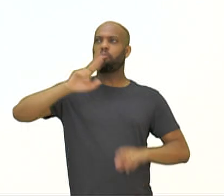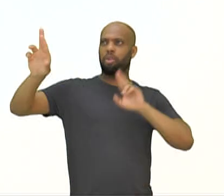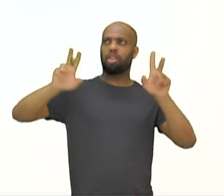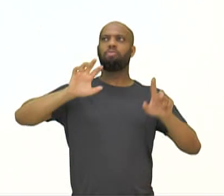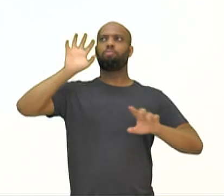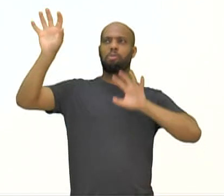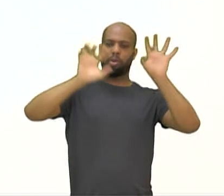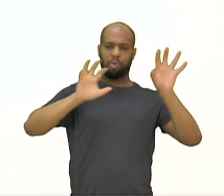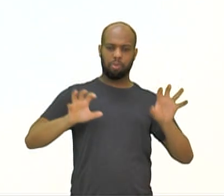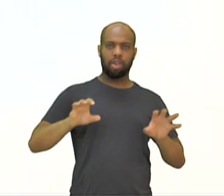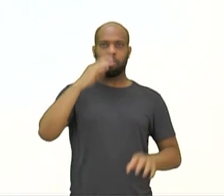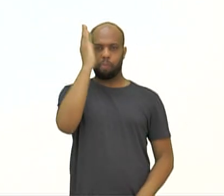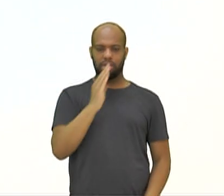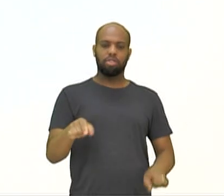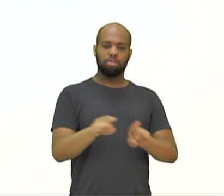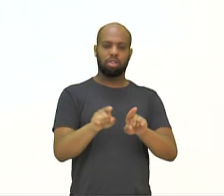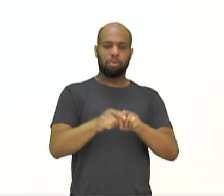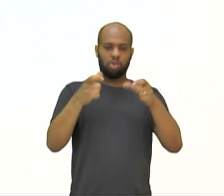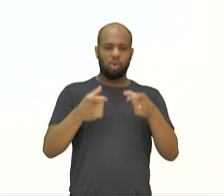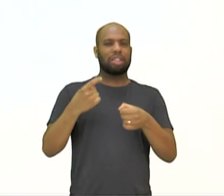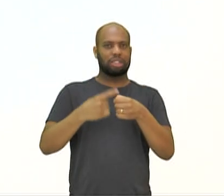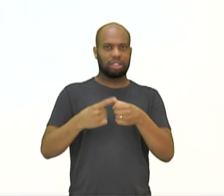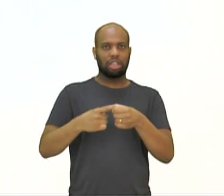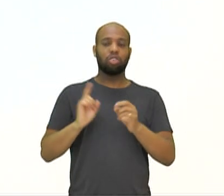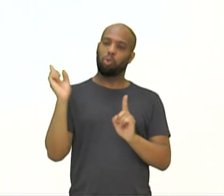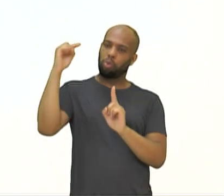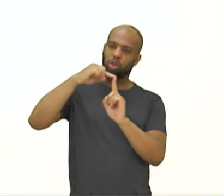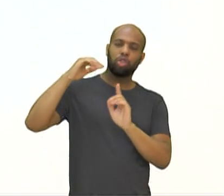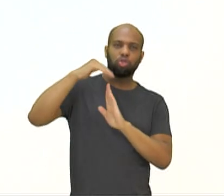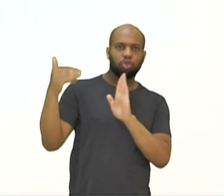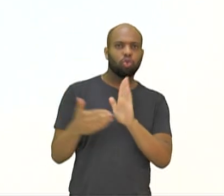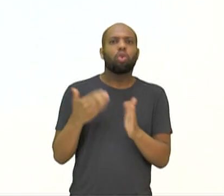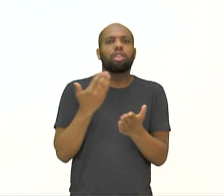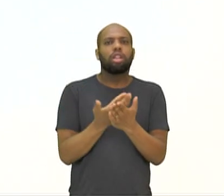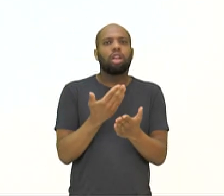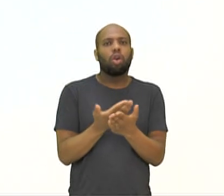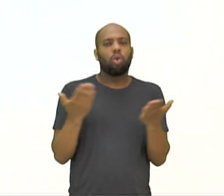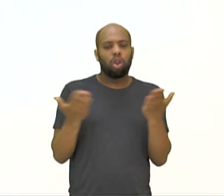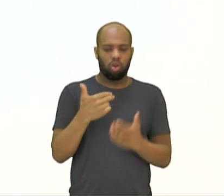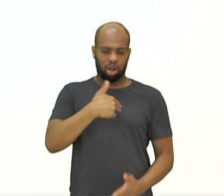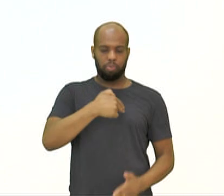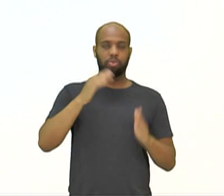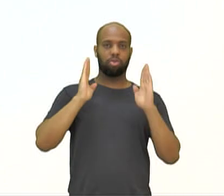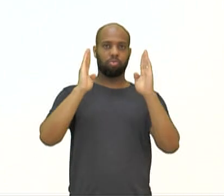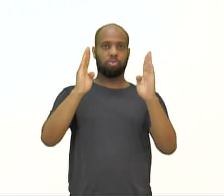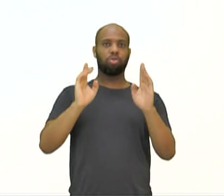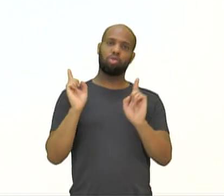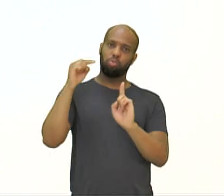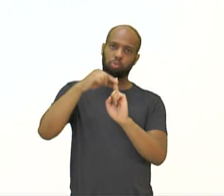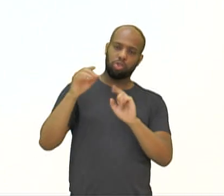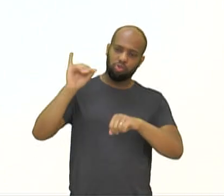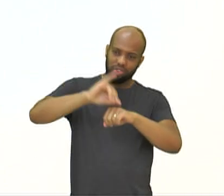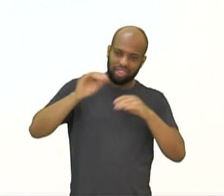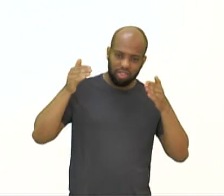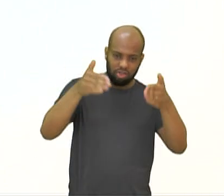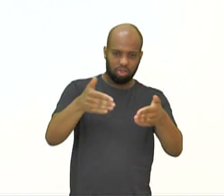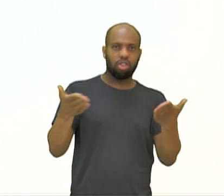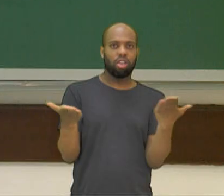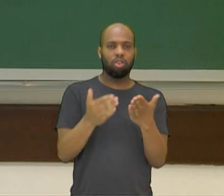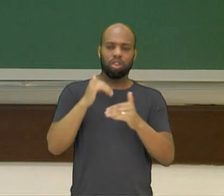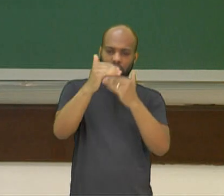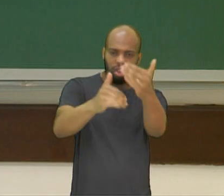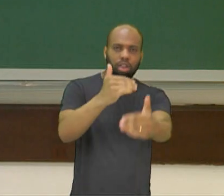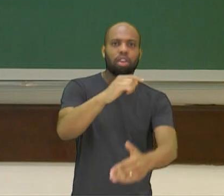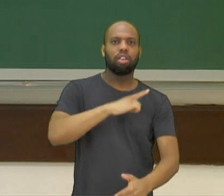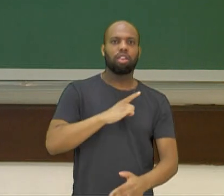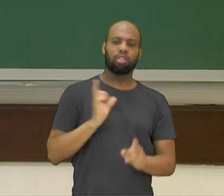local. Esse é o grande objetivo de todas as aulas que a gente viu. A Era Vargas, esse é o objetivo central. E daí a gente tem o